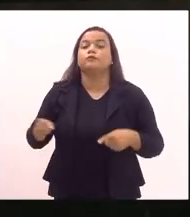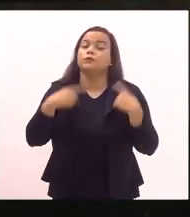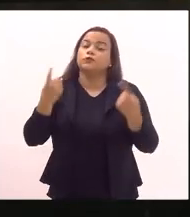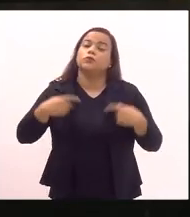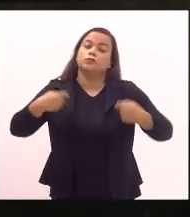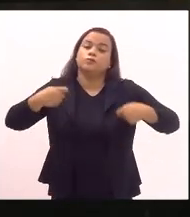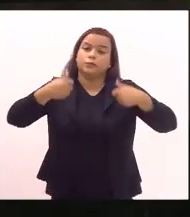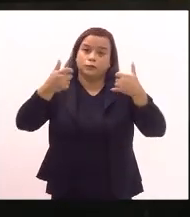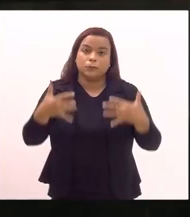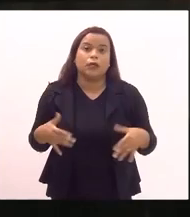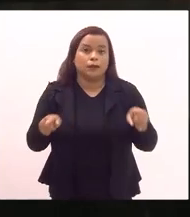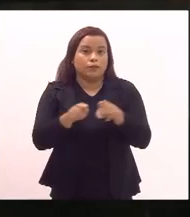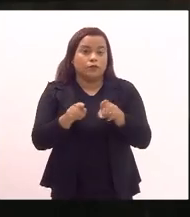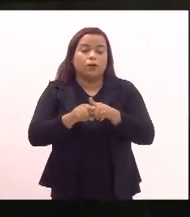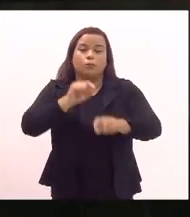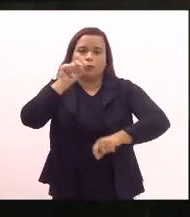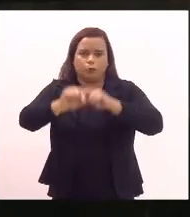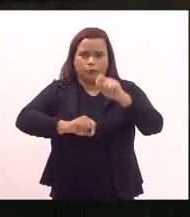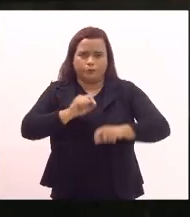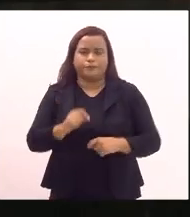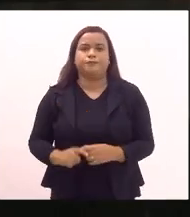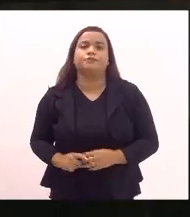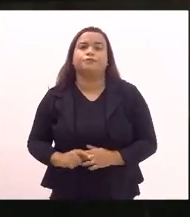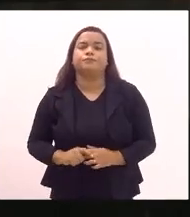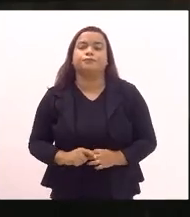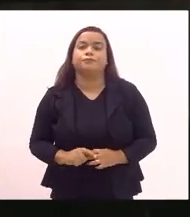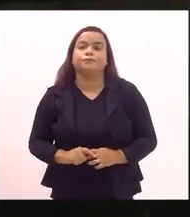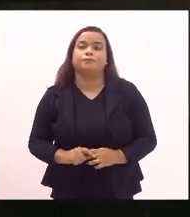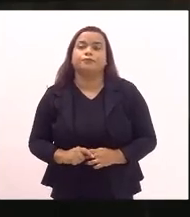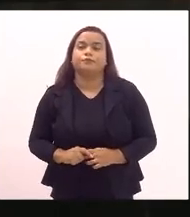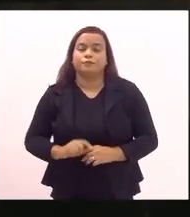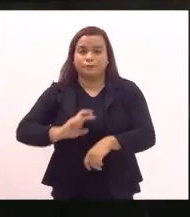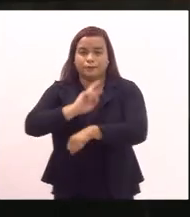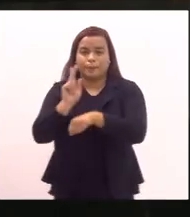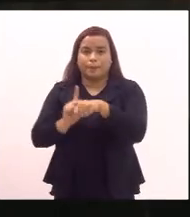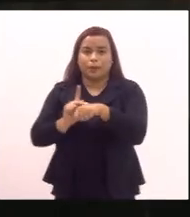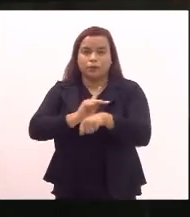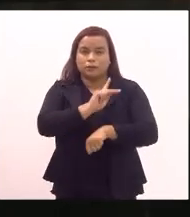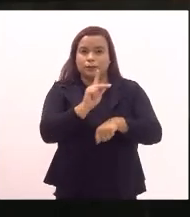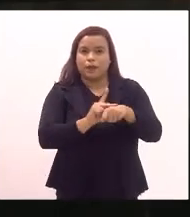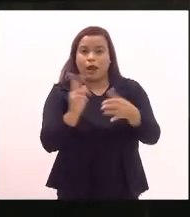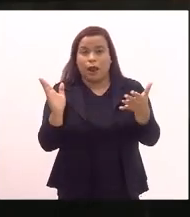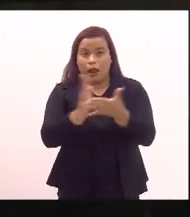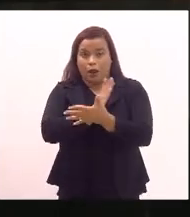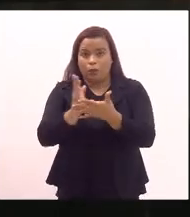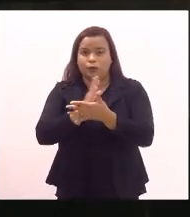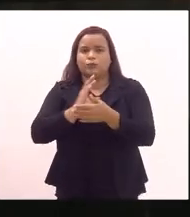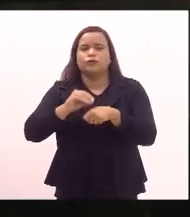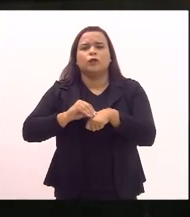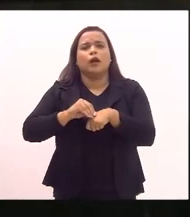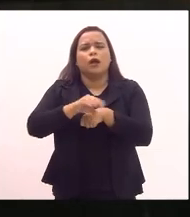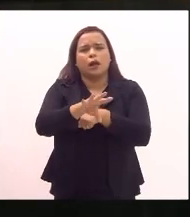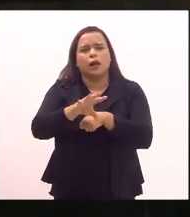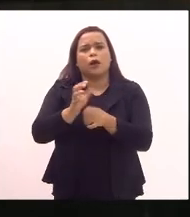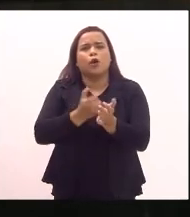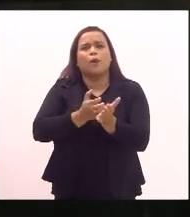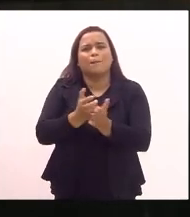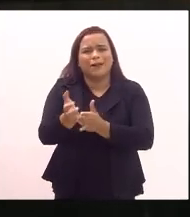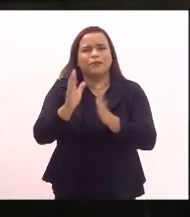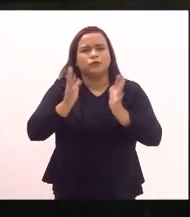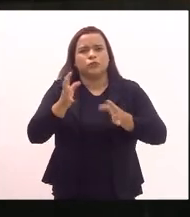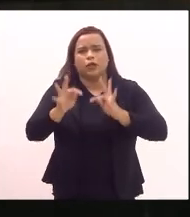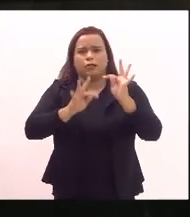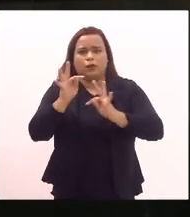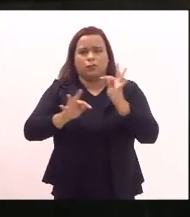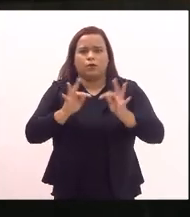que falar presidenta aqui em alguns países que recomendam já no início o